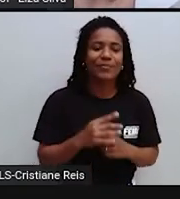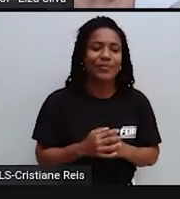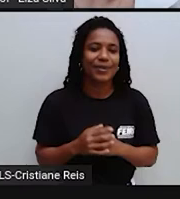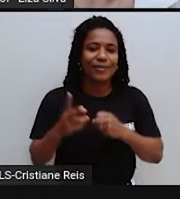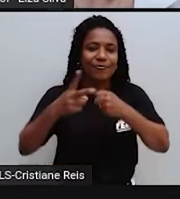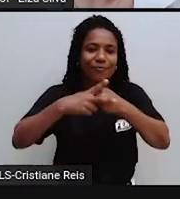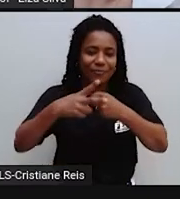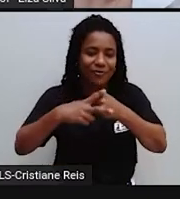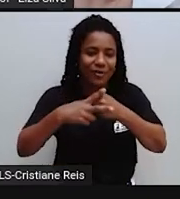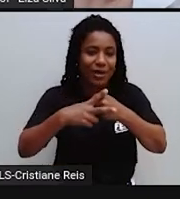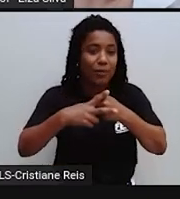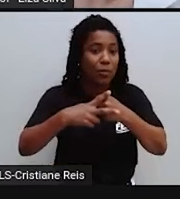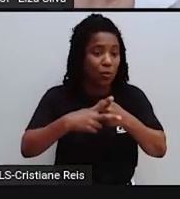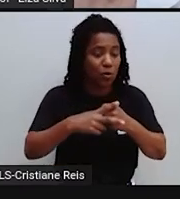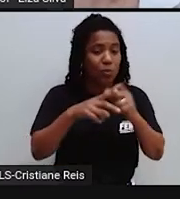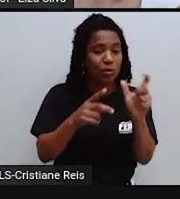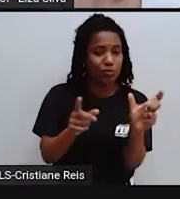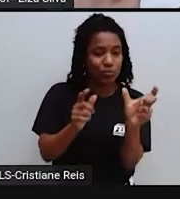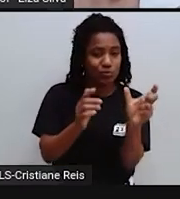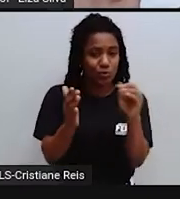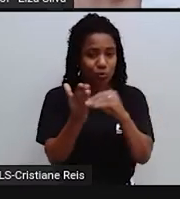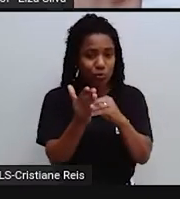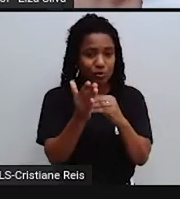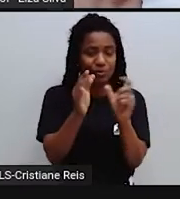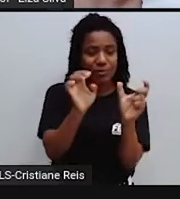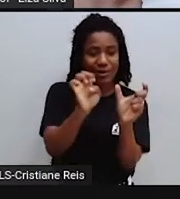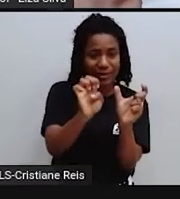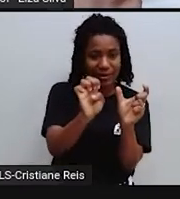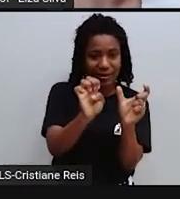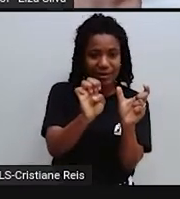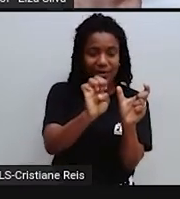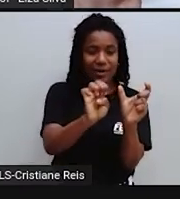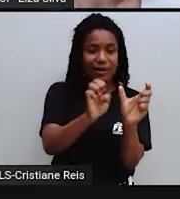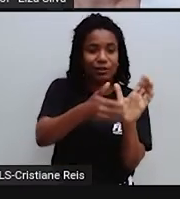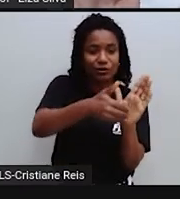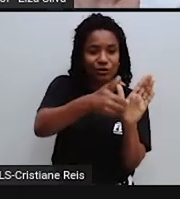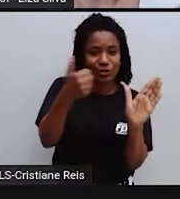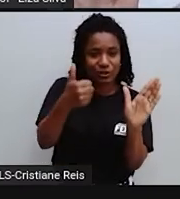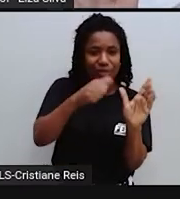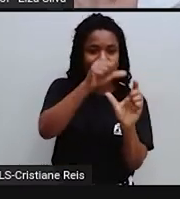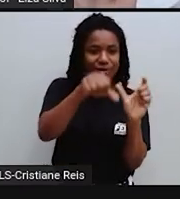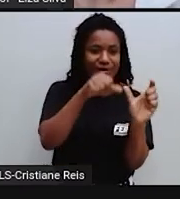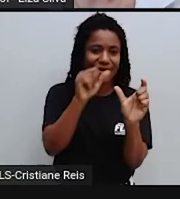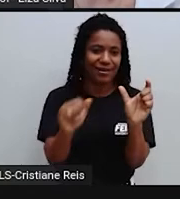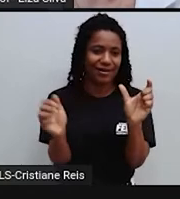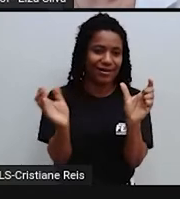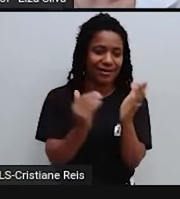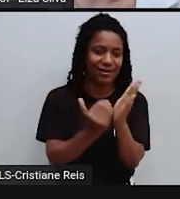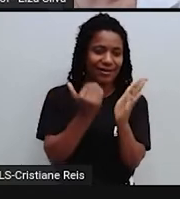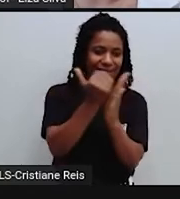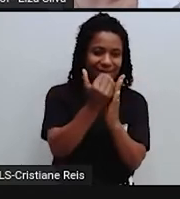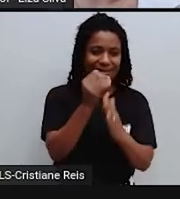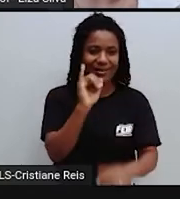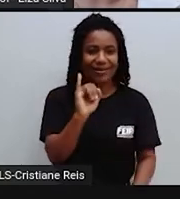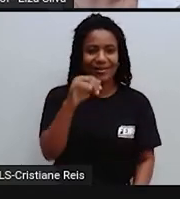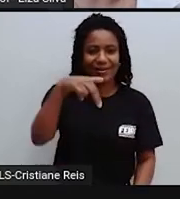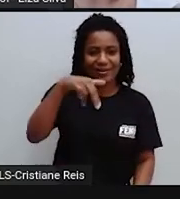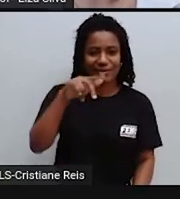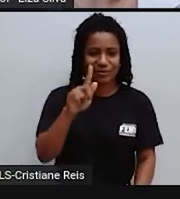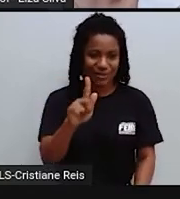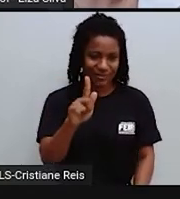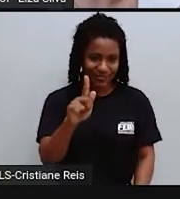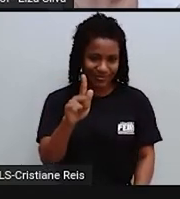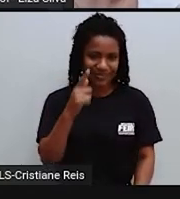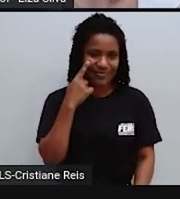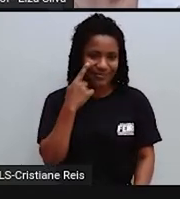E perdem a letra E e acrescenta-se ing. Então vejam o verbo to write, escrever,